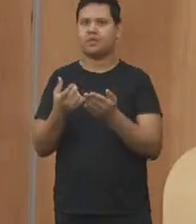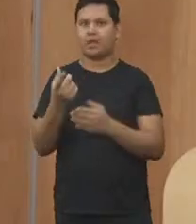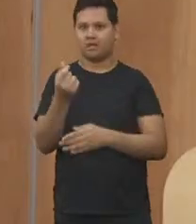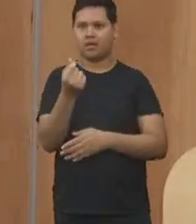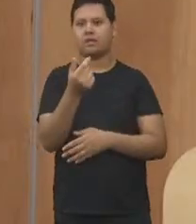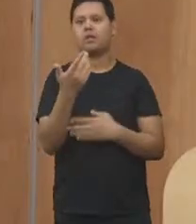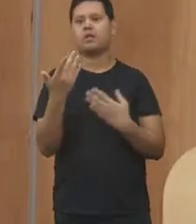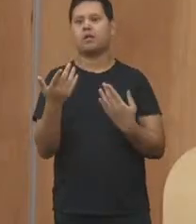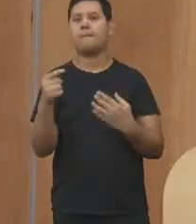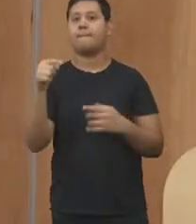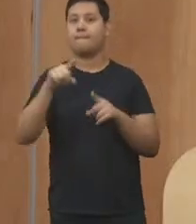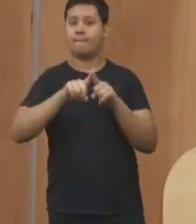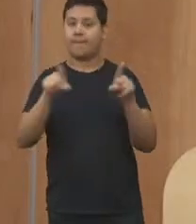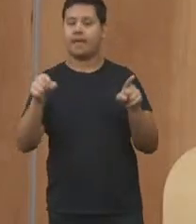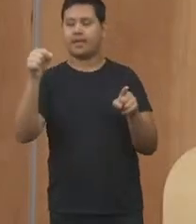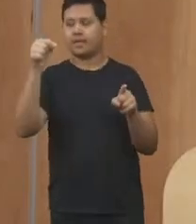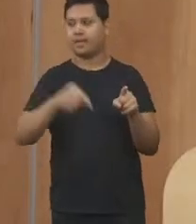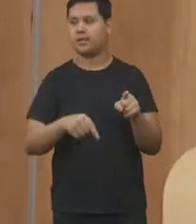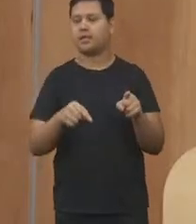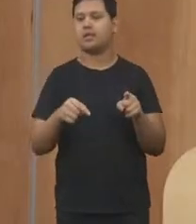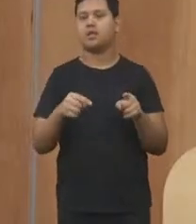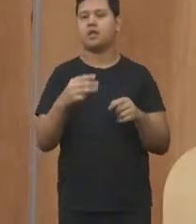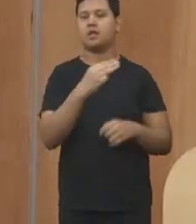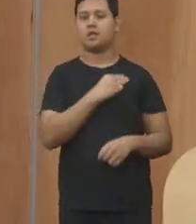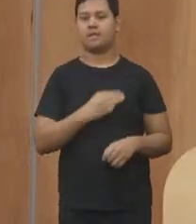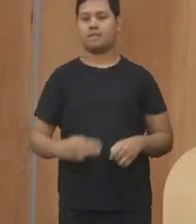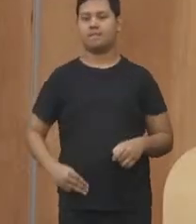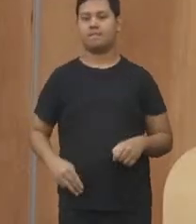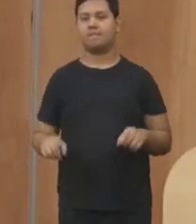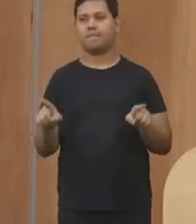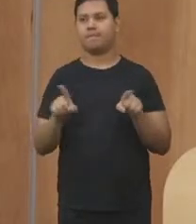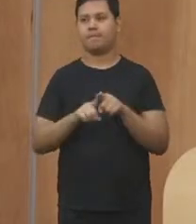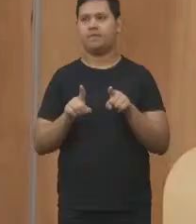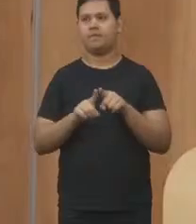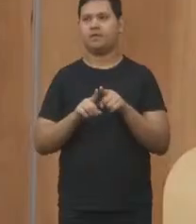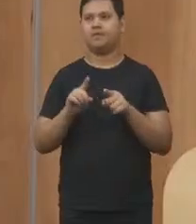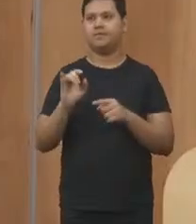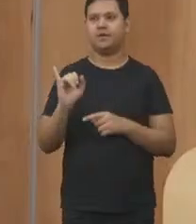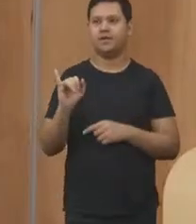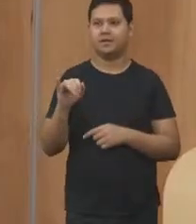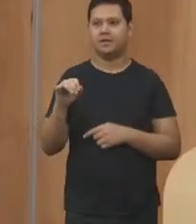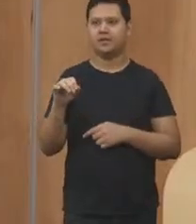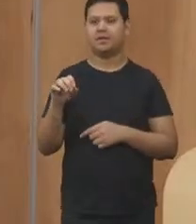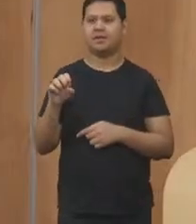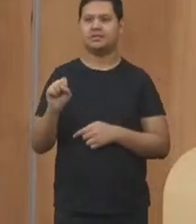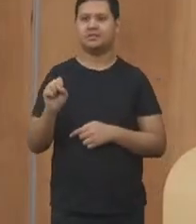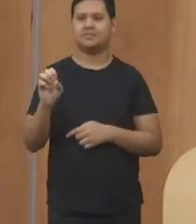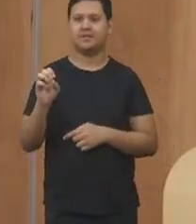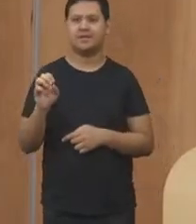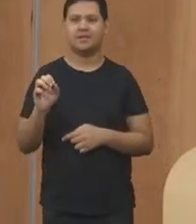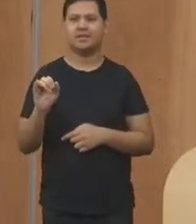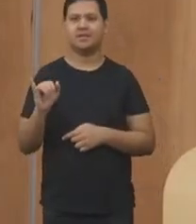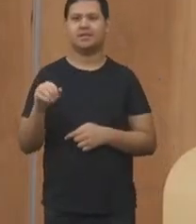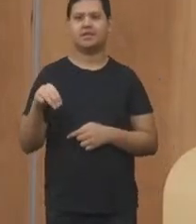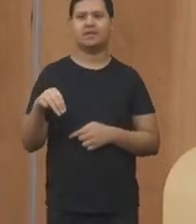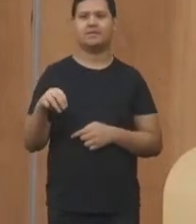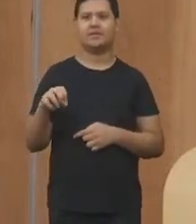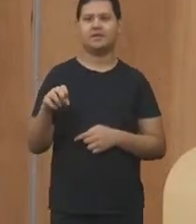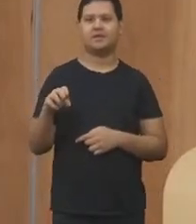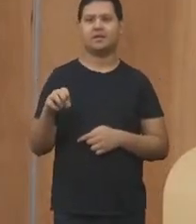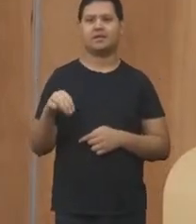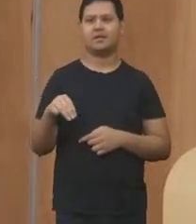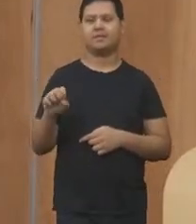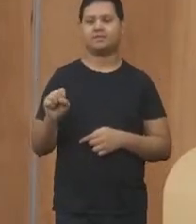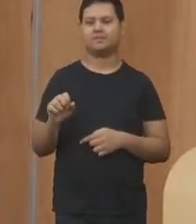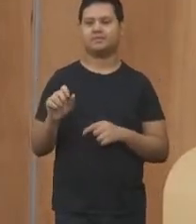maior parte do município hoje é transferência, né, que é o ICMS. O ICMS ele já é com base no valor apurado do DIPAM, do